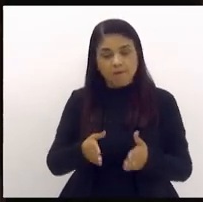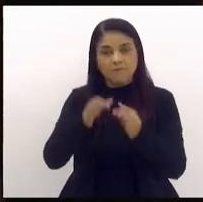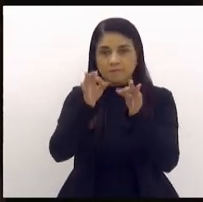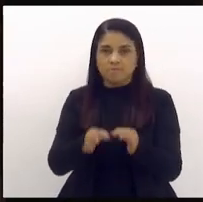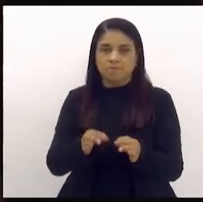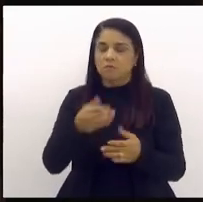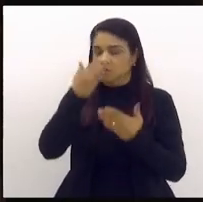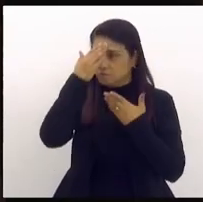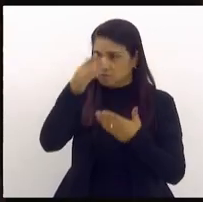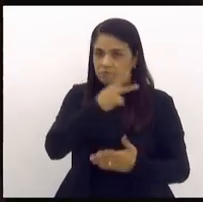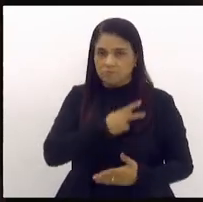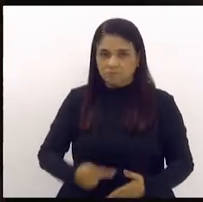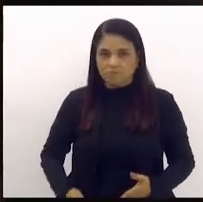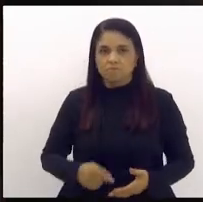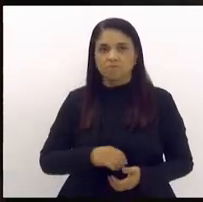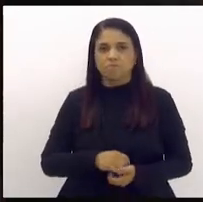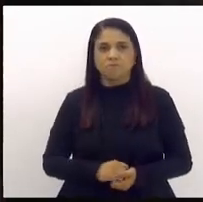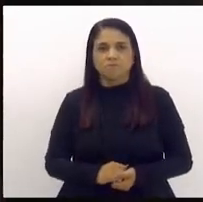Muito obrigado, presidente.